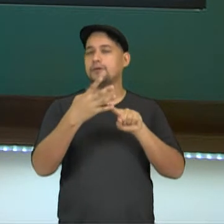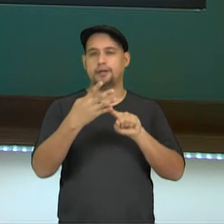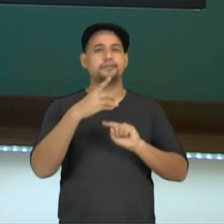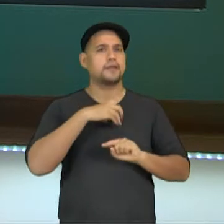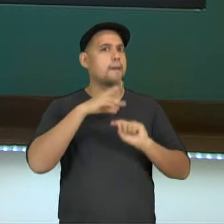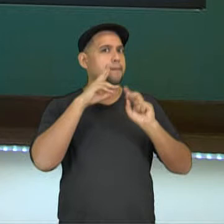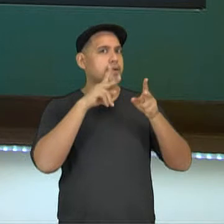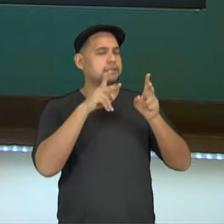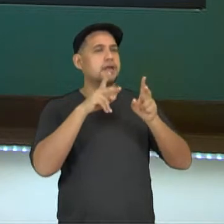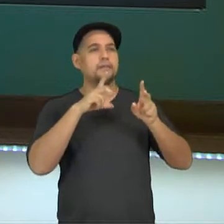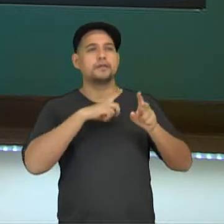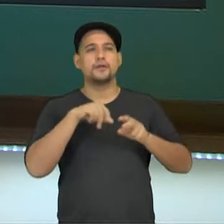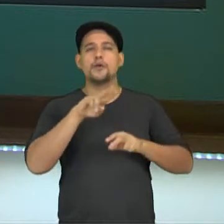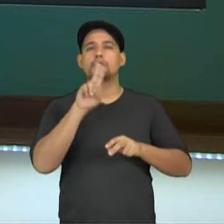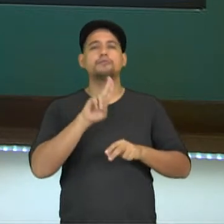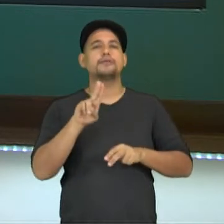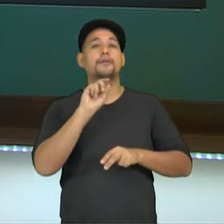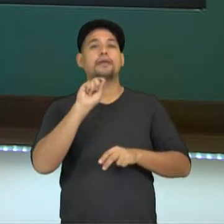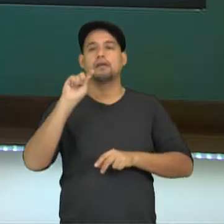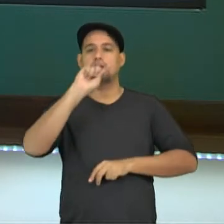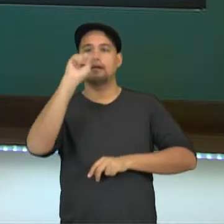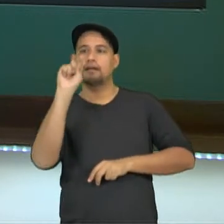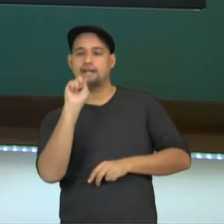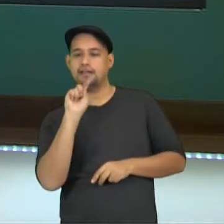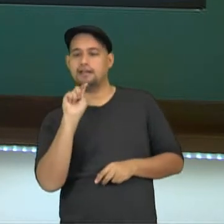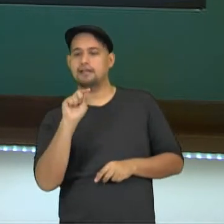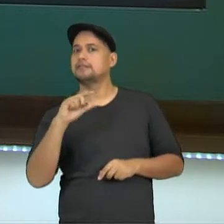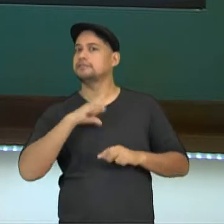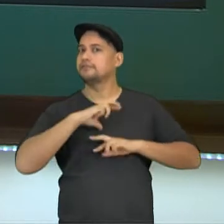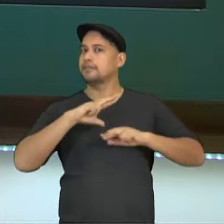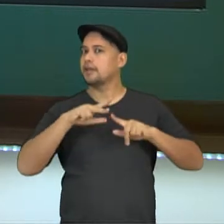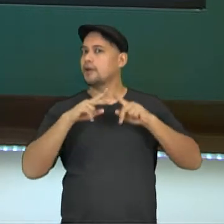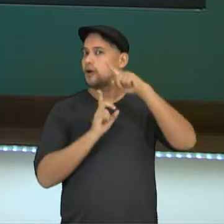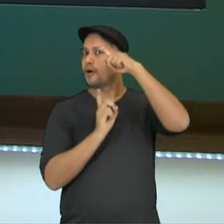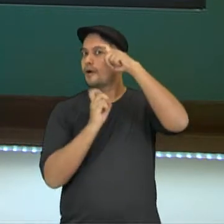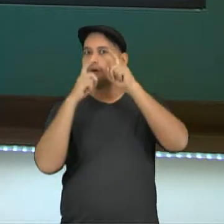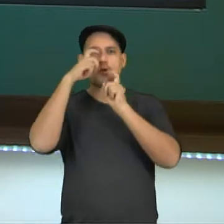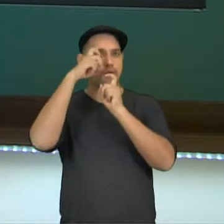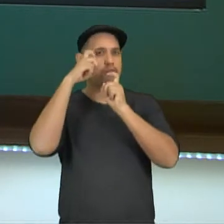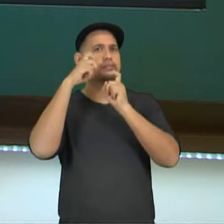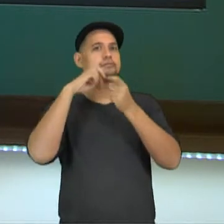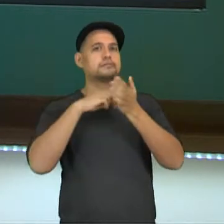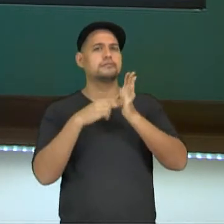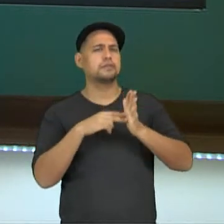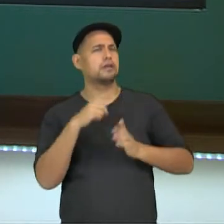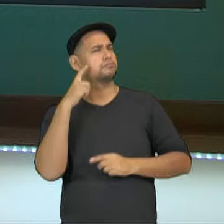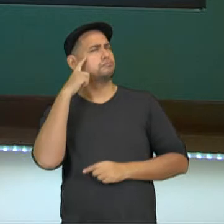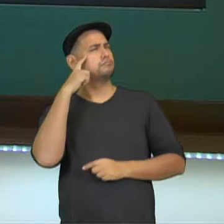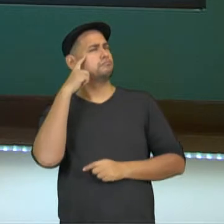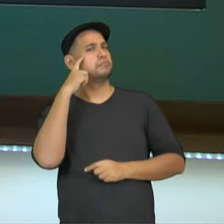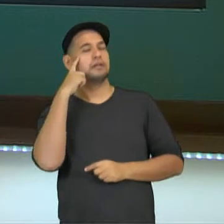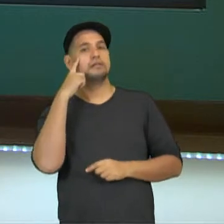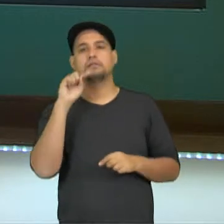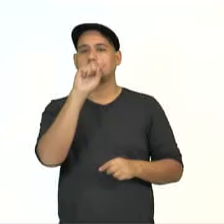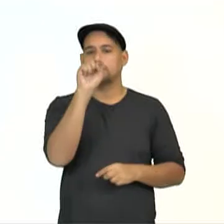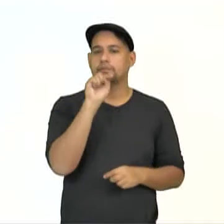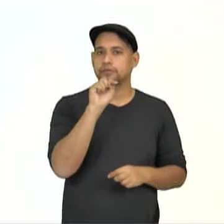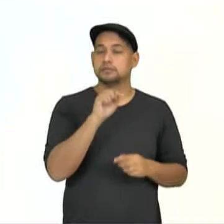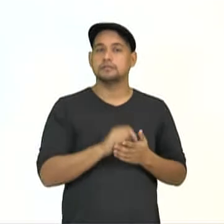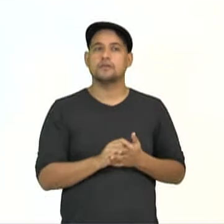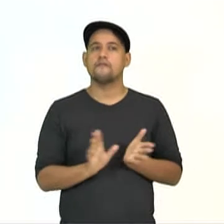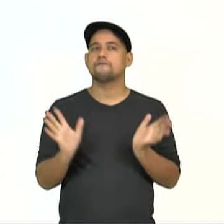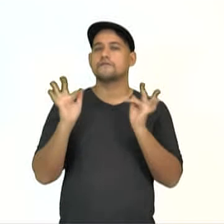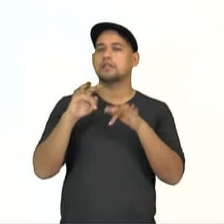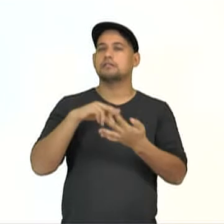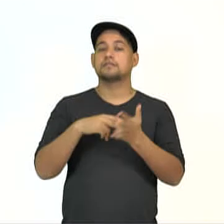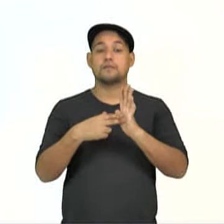vocês podem perceber que eu usei ali um ponto de interrogação, representa uma dúvida. O ponto final